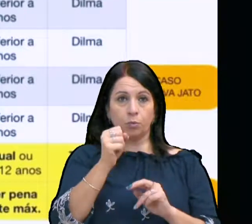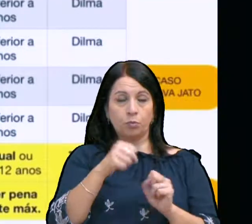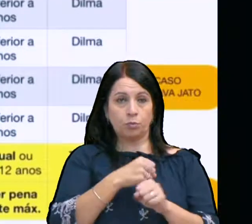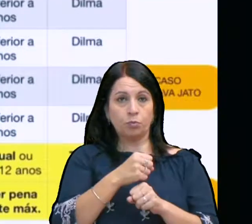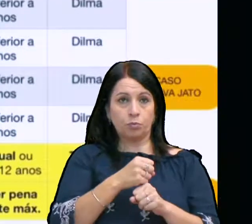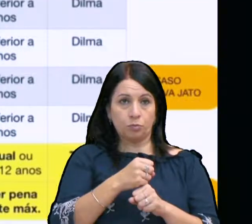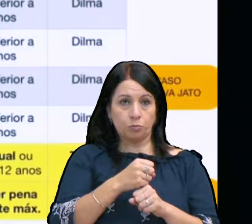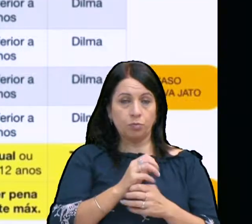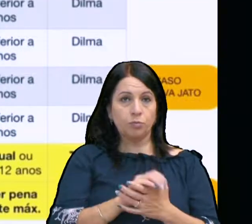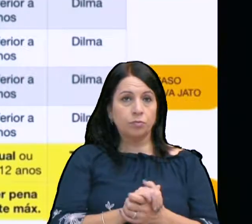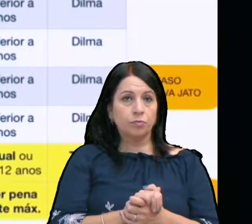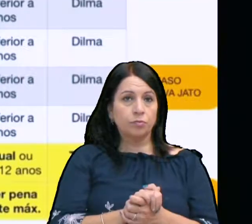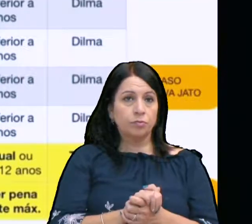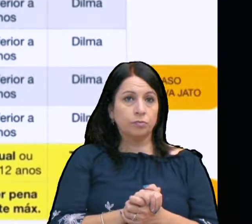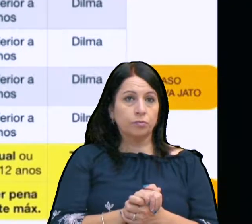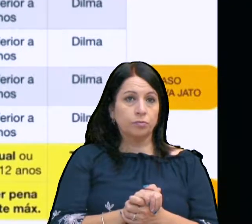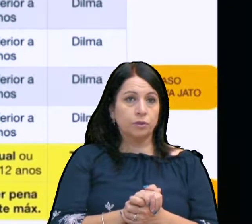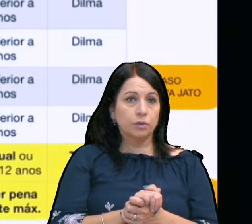anos.